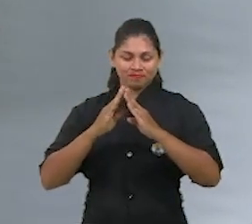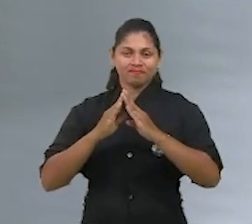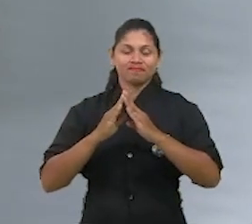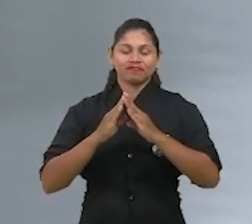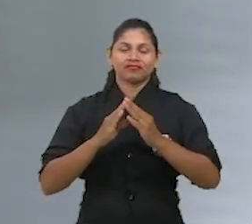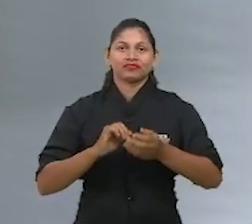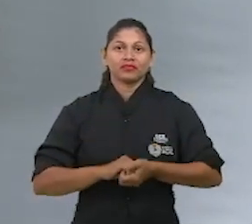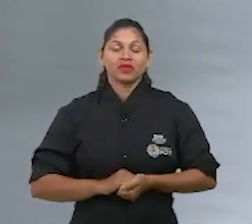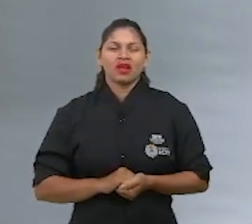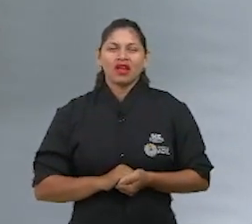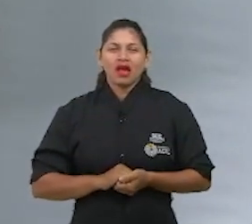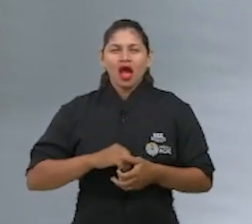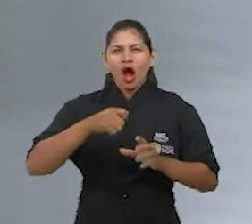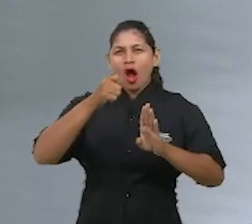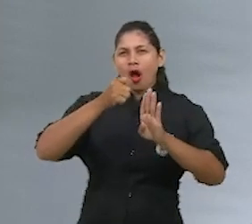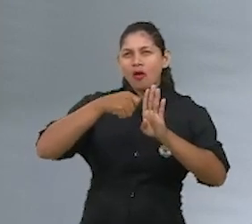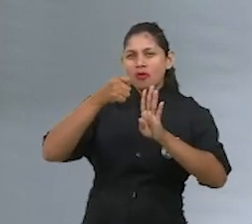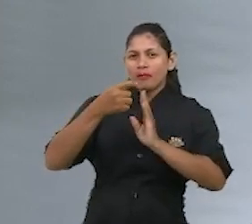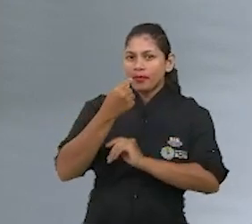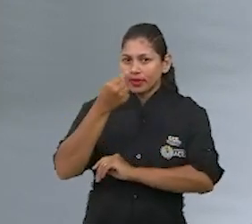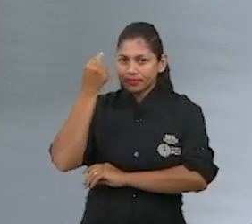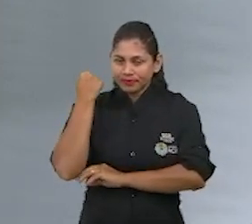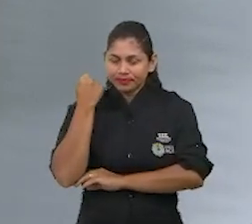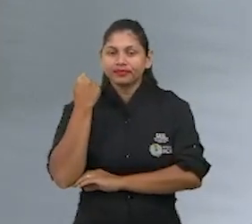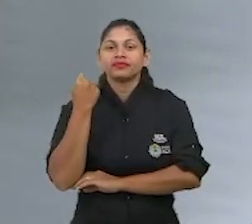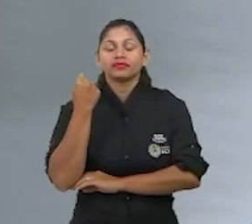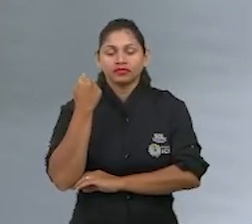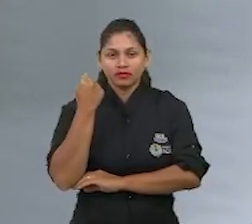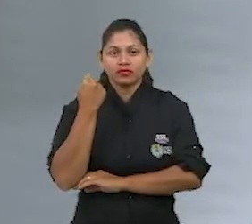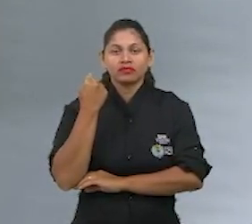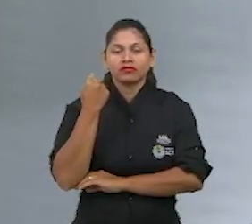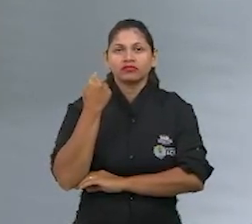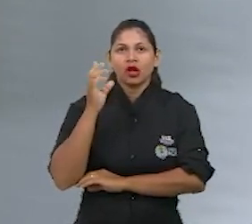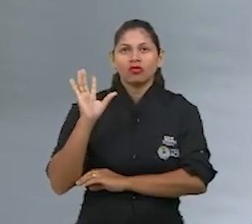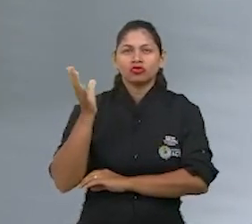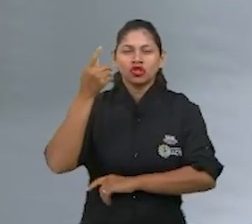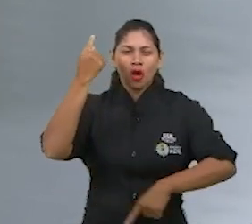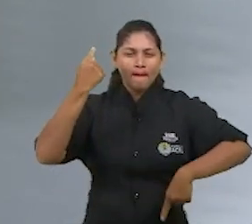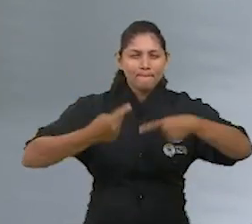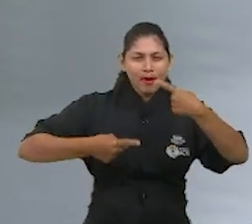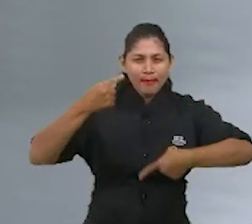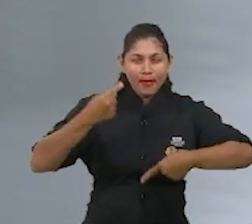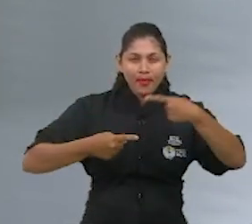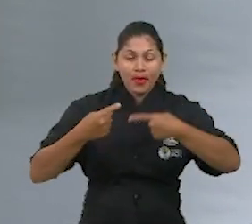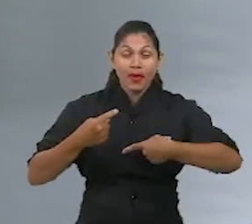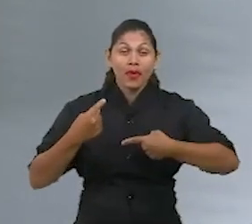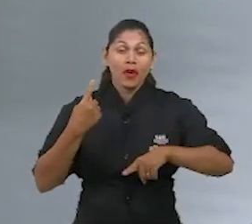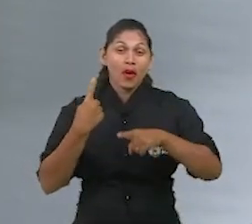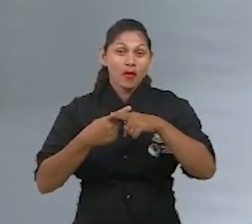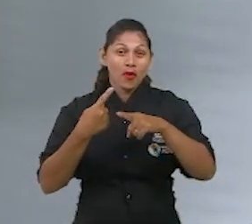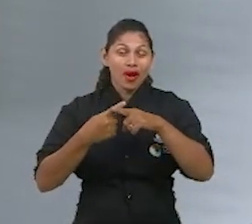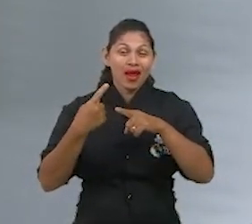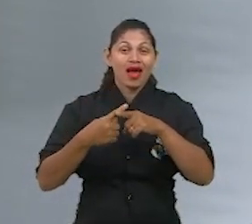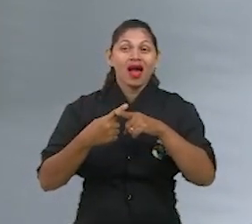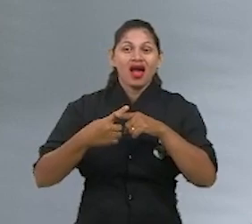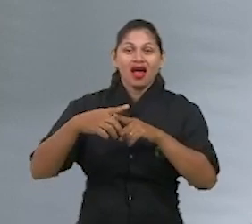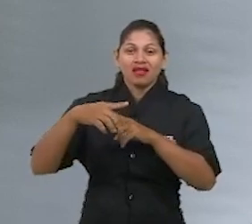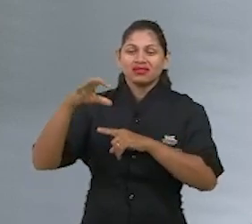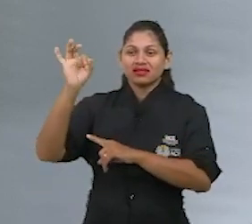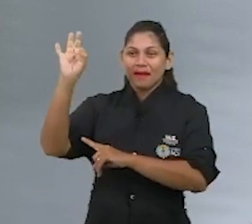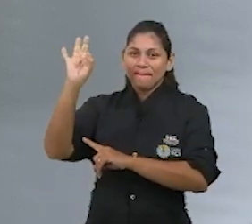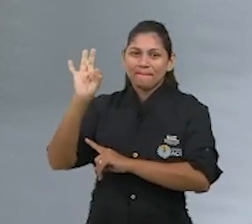debate bastante importante sobre a taxação desses produtos, justamente para tentar manter aí